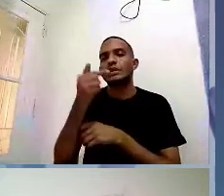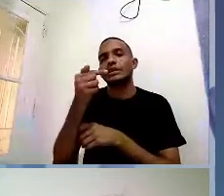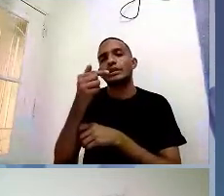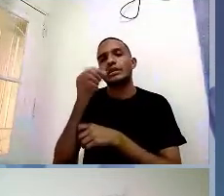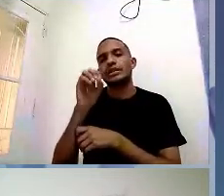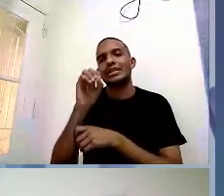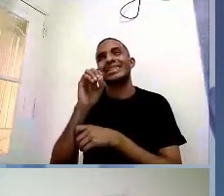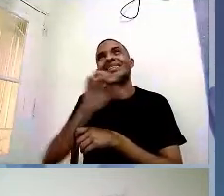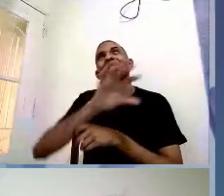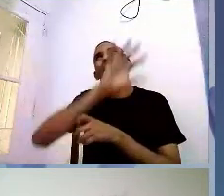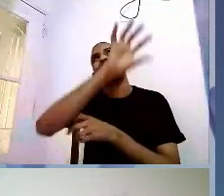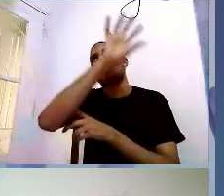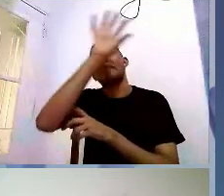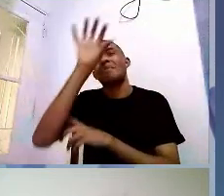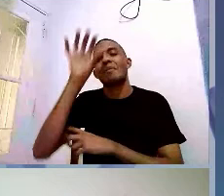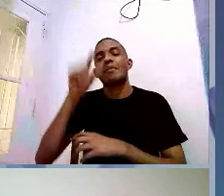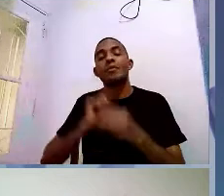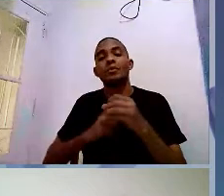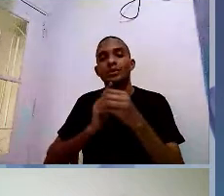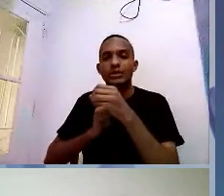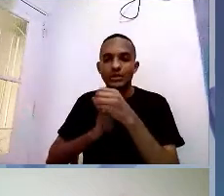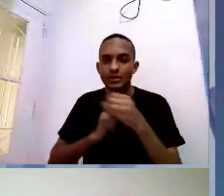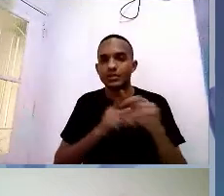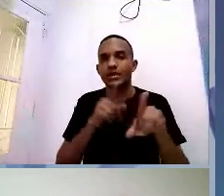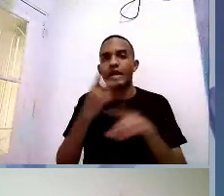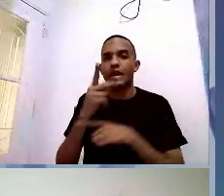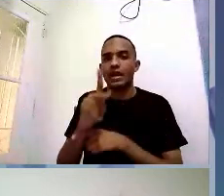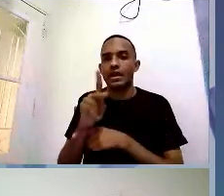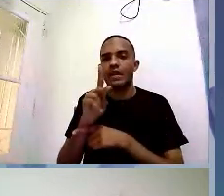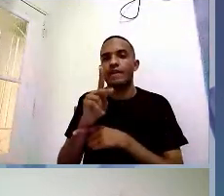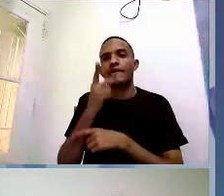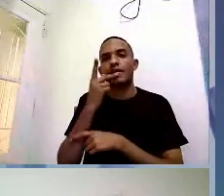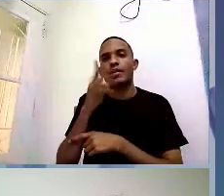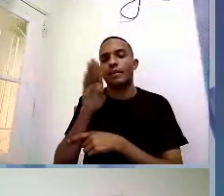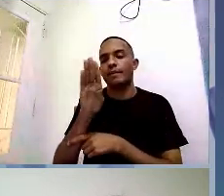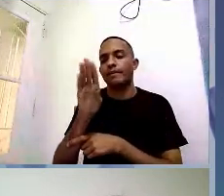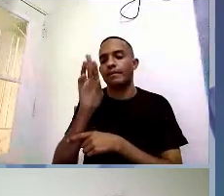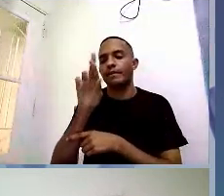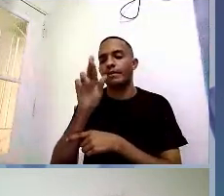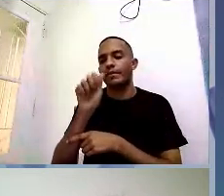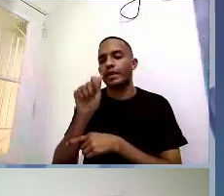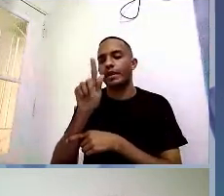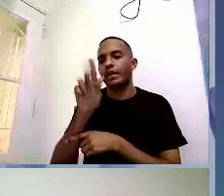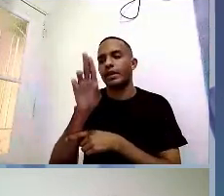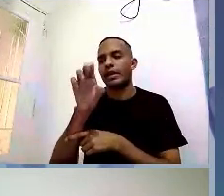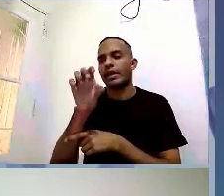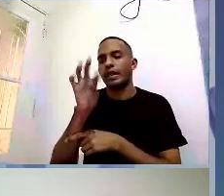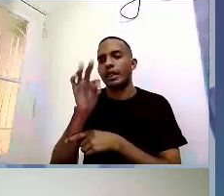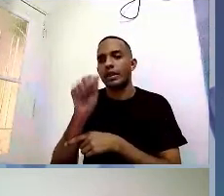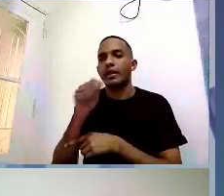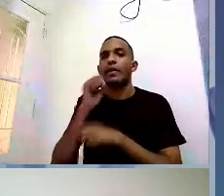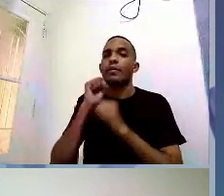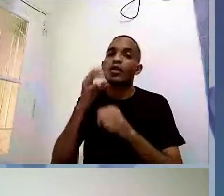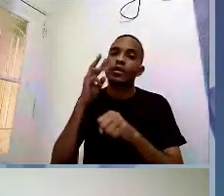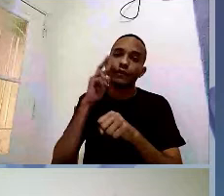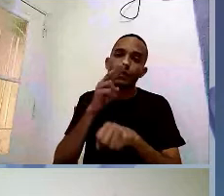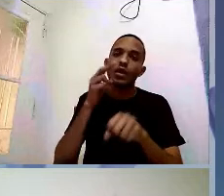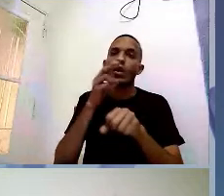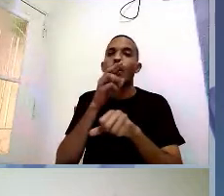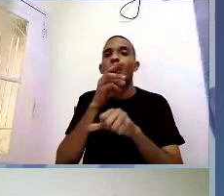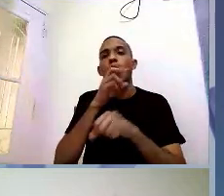municípios brasileiros, como bem mencionou a Praguita na fala dela, brasileiros podem ser visualizados online e por meio de um